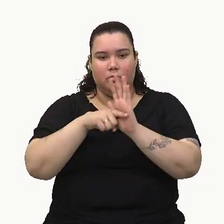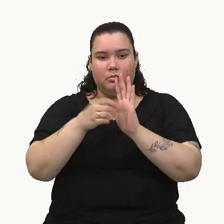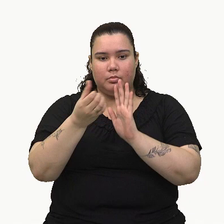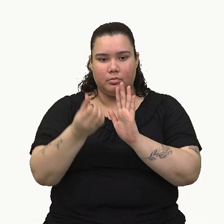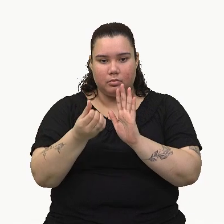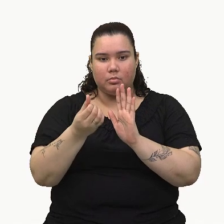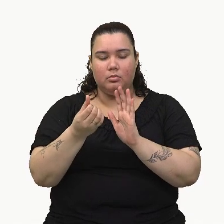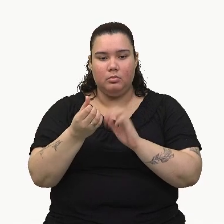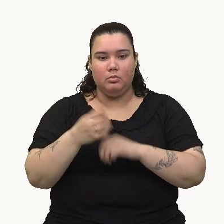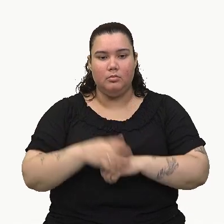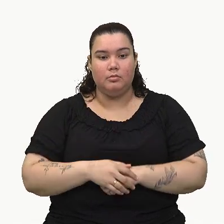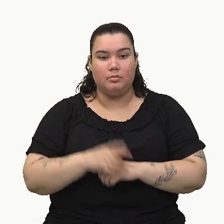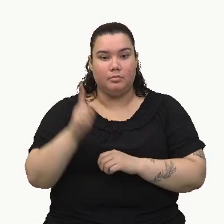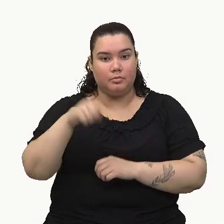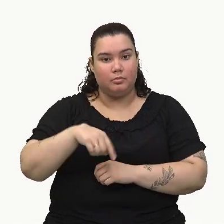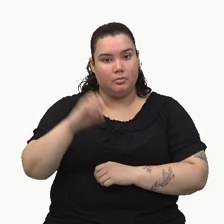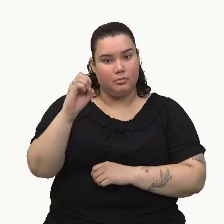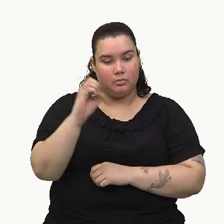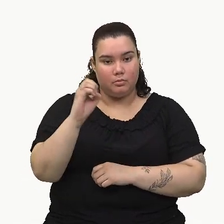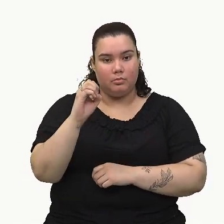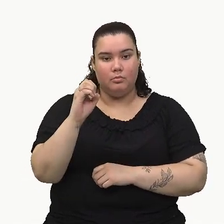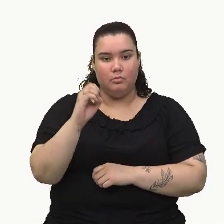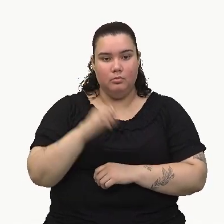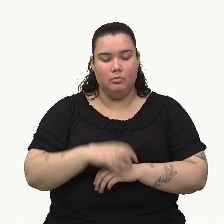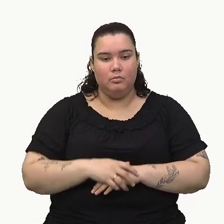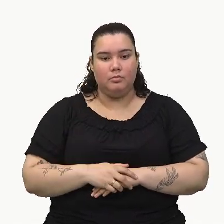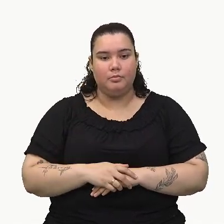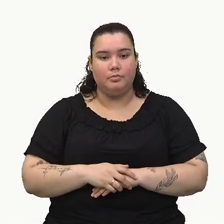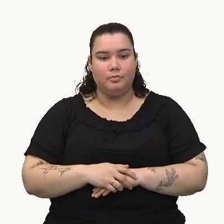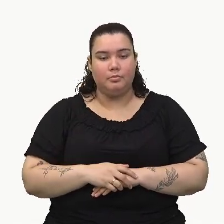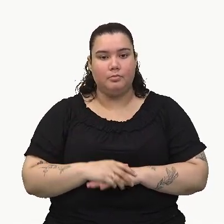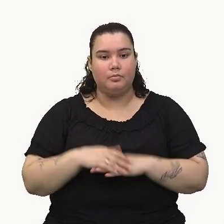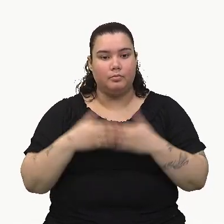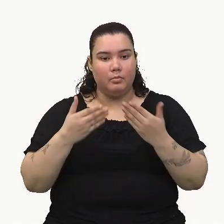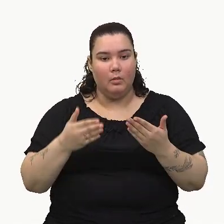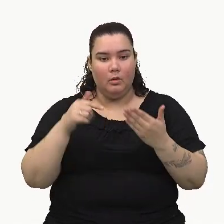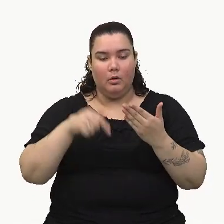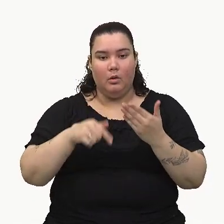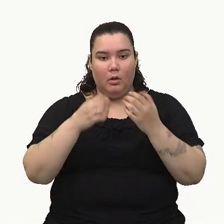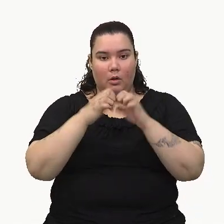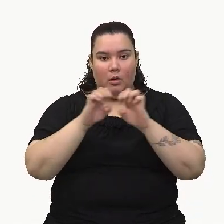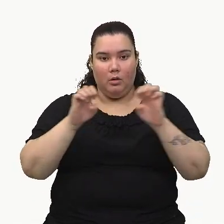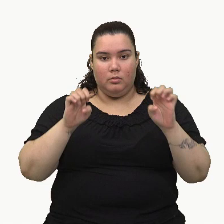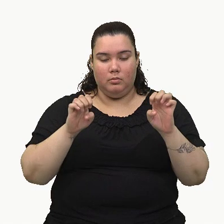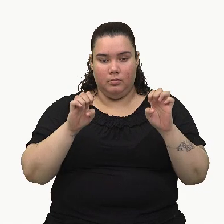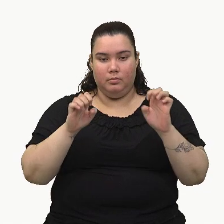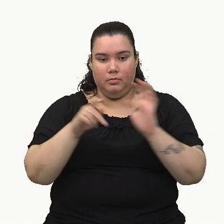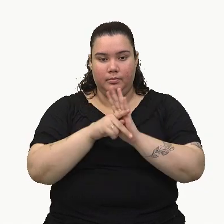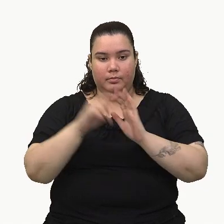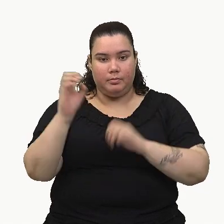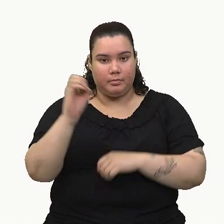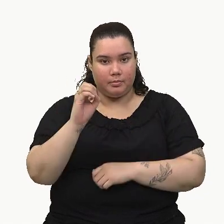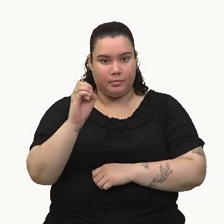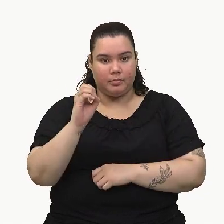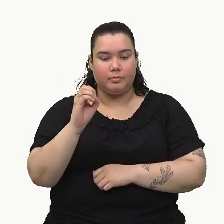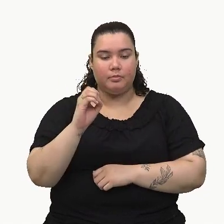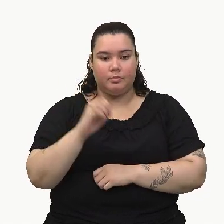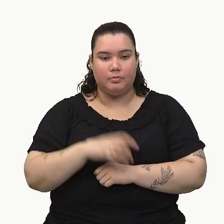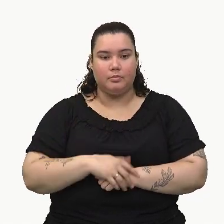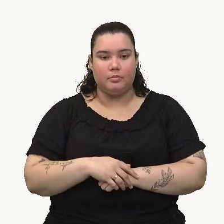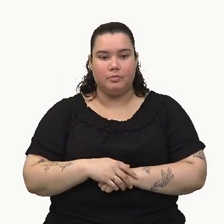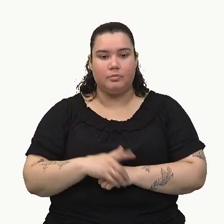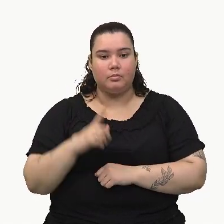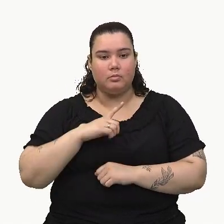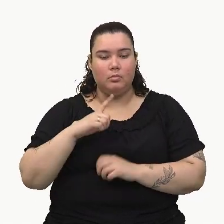e igualar a zero. Igualando essa expressão a zero, automaticamente você vai ter aí